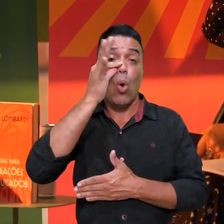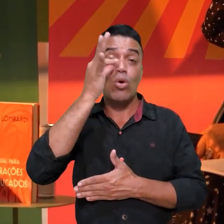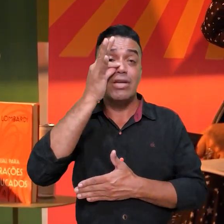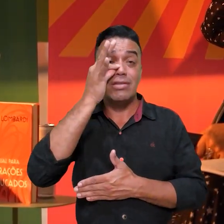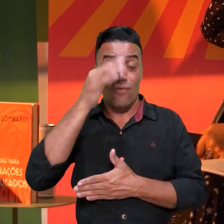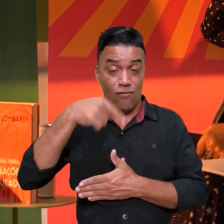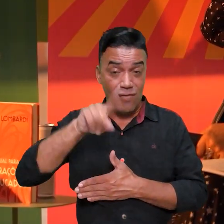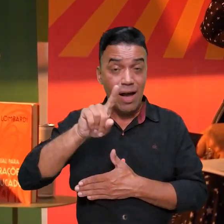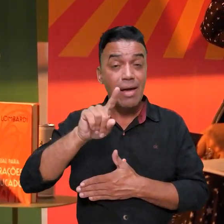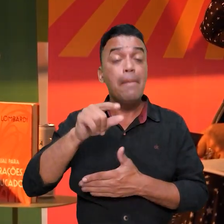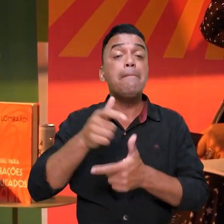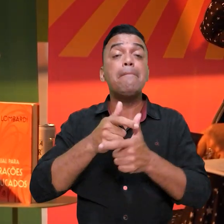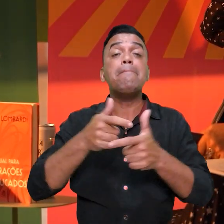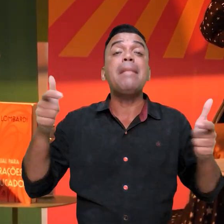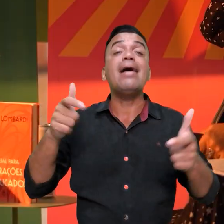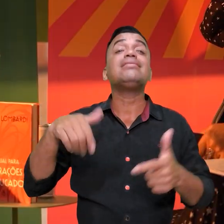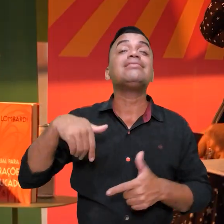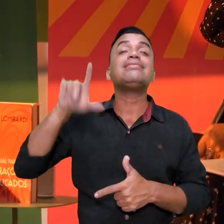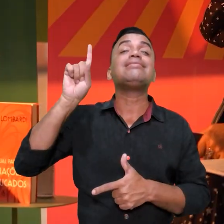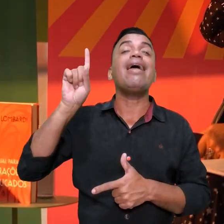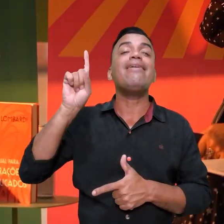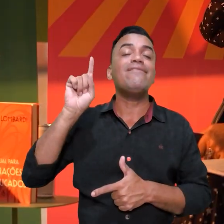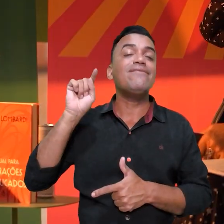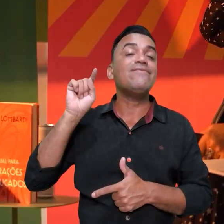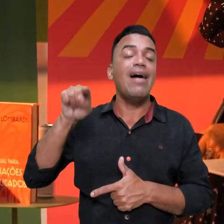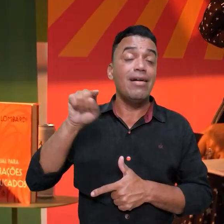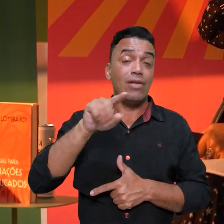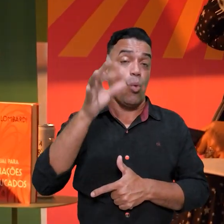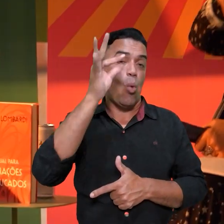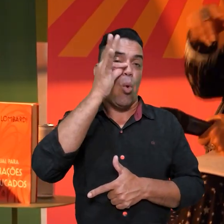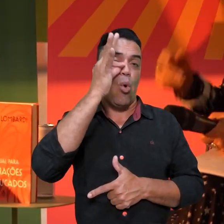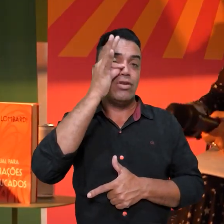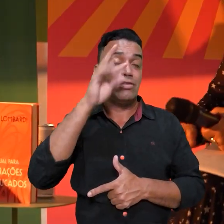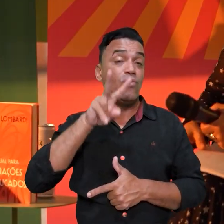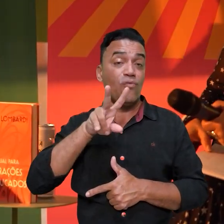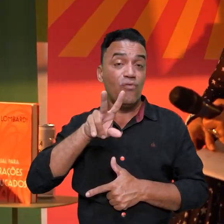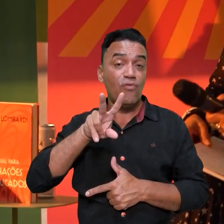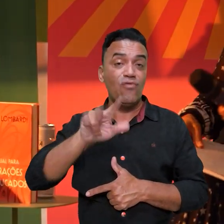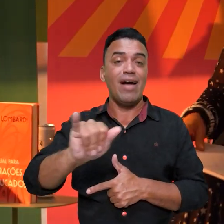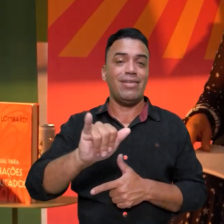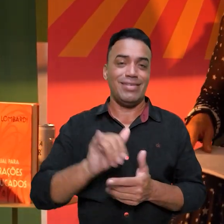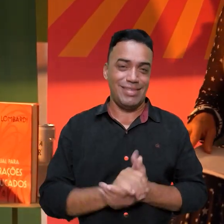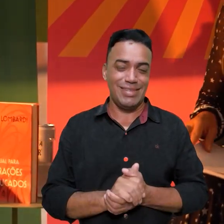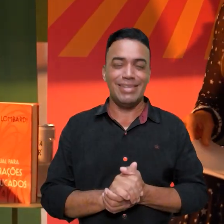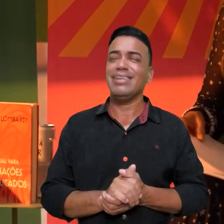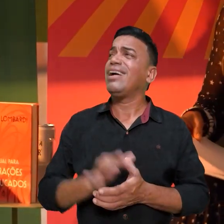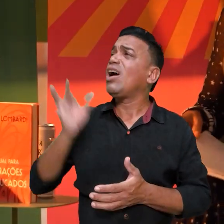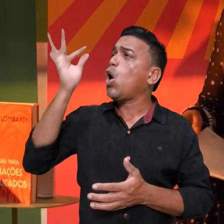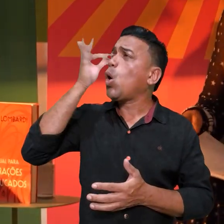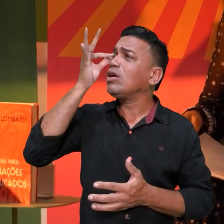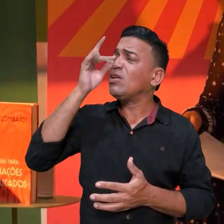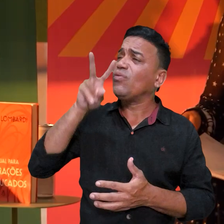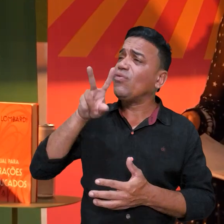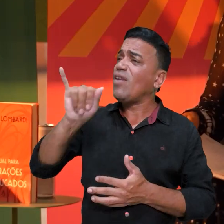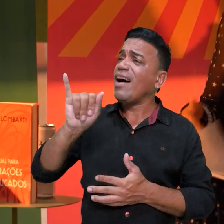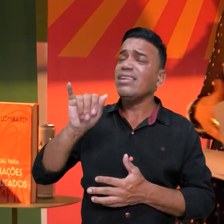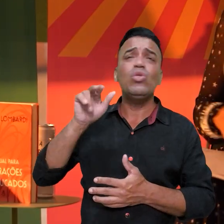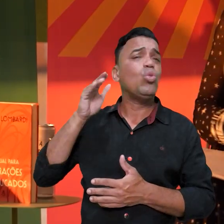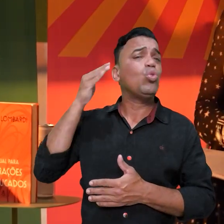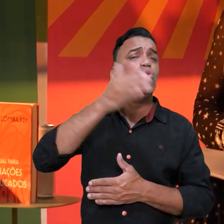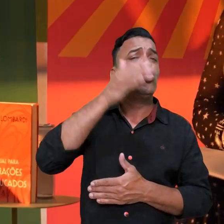quem mais que vai? Porque a Conceição vai. E aí um dia eu comentei isso com ela. Falei: Conceição, você vai a tudo,